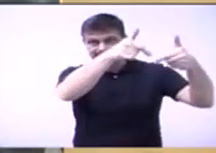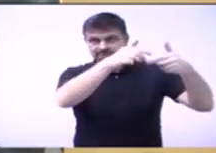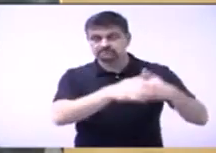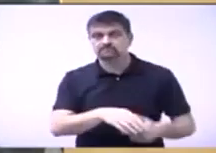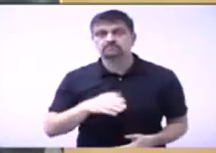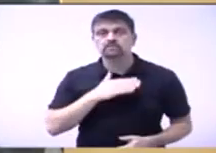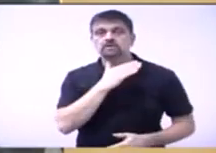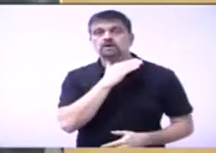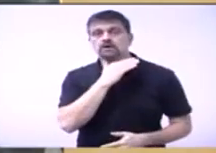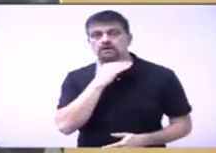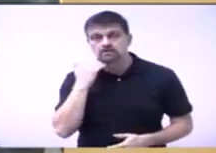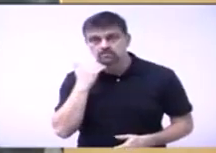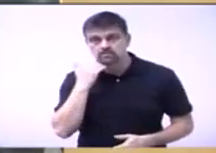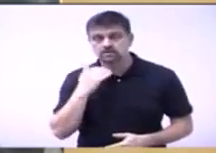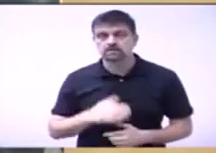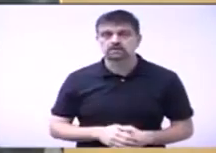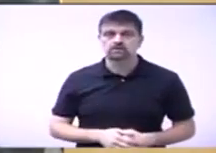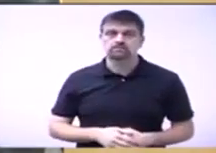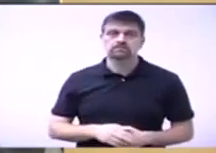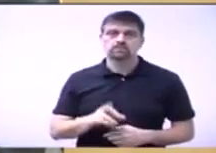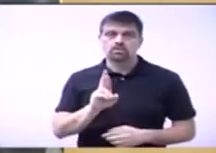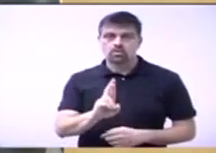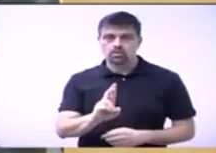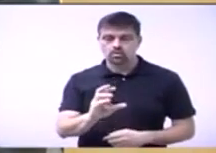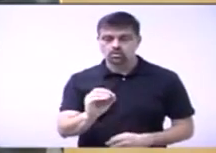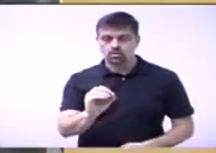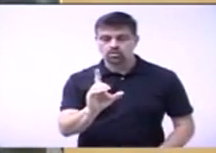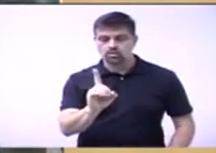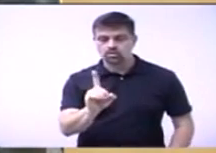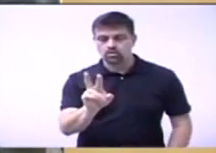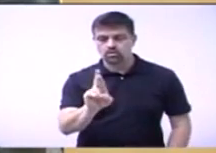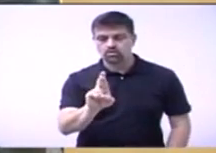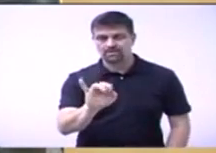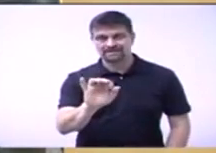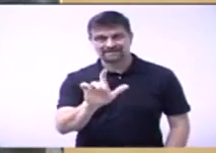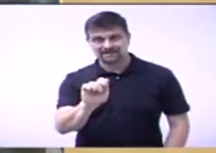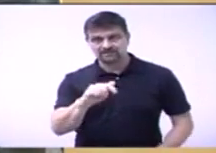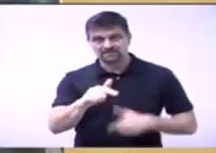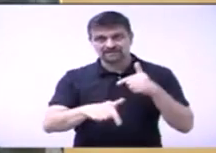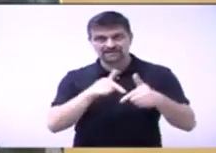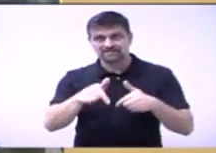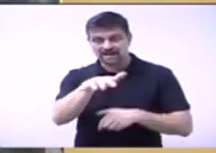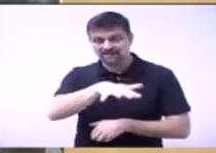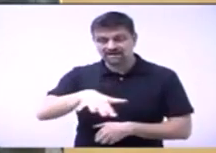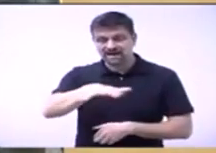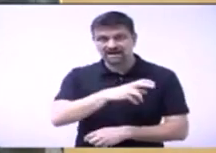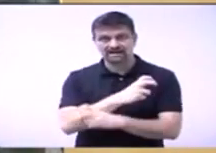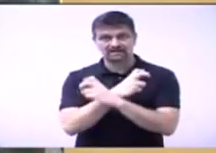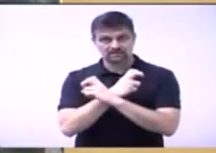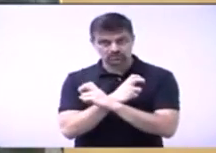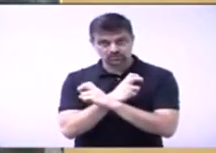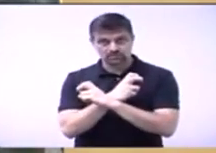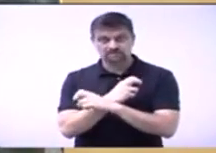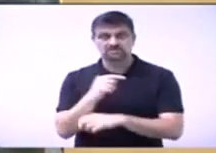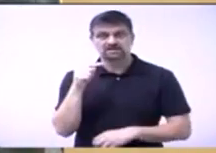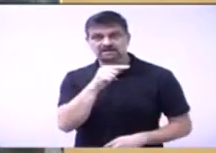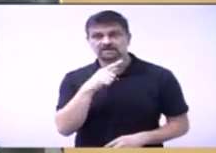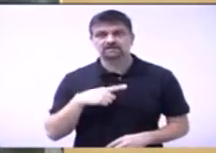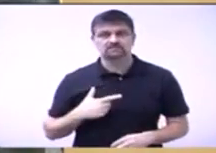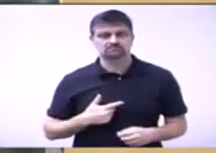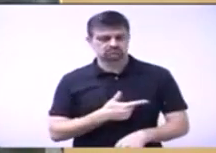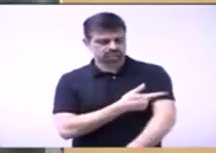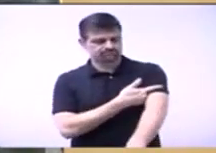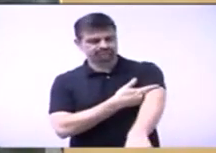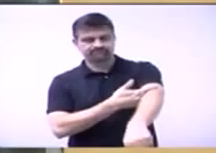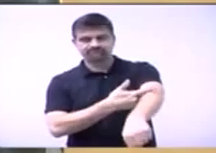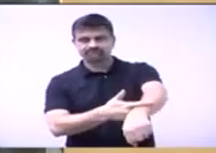falecer um médico, Dr. Rodrigo Tenório, que trabalhava na área da ortopedia, um médico bastante conhecido, bastante respeitado, tanto